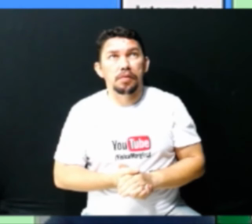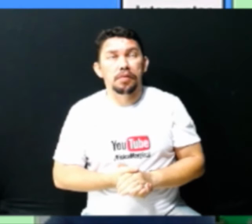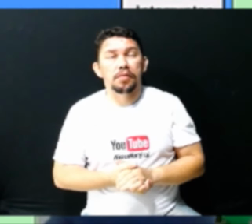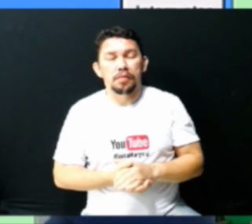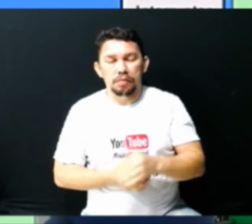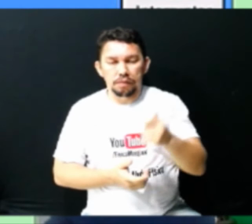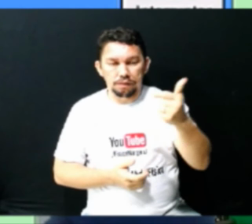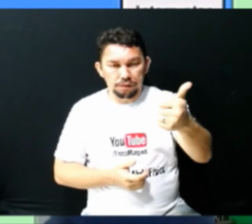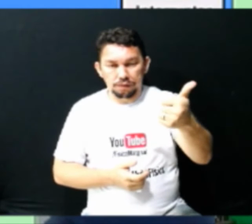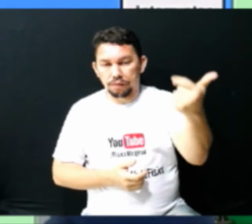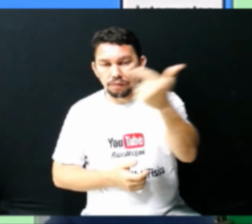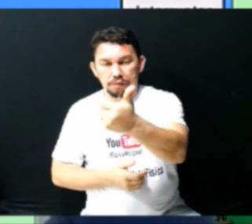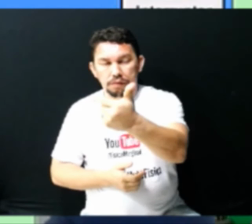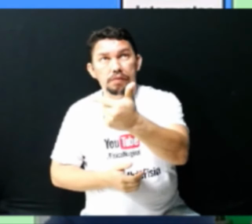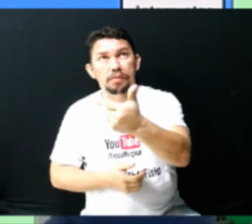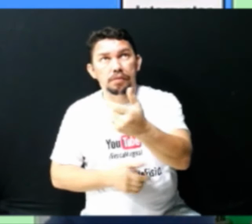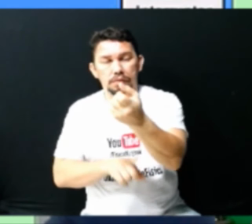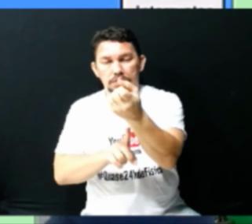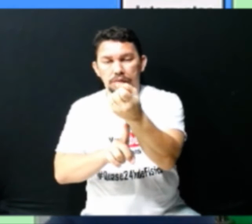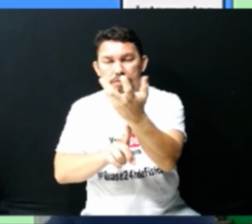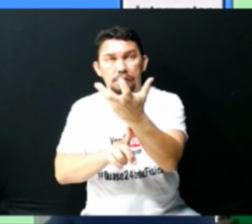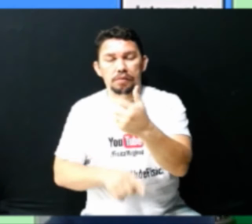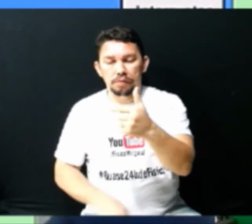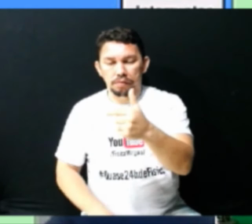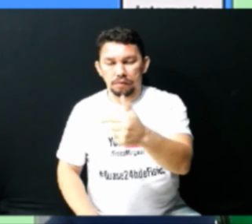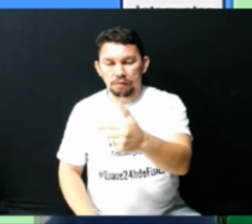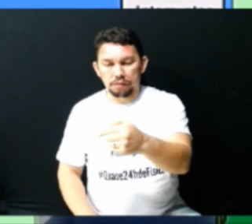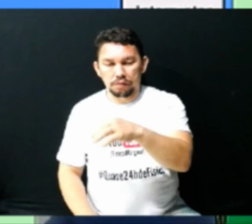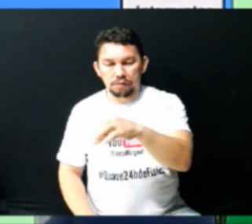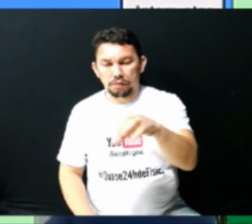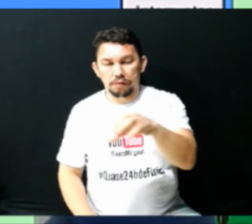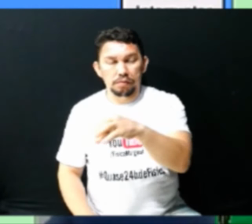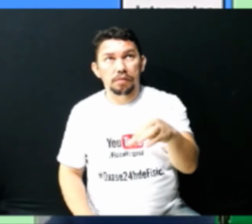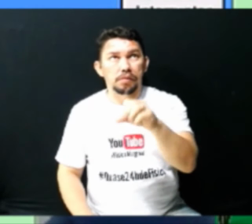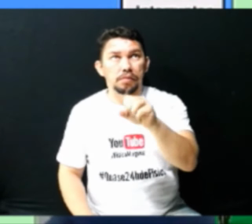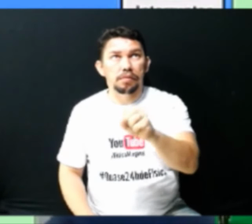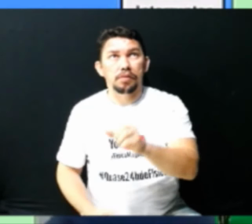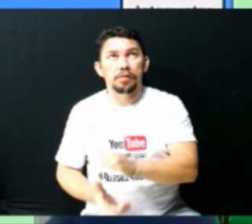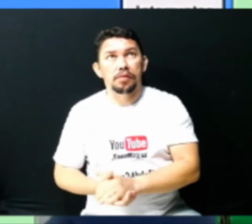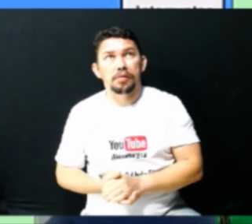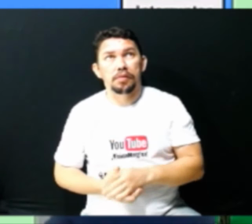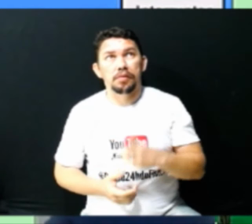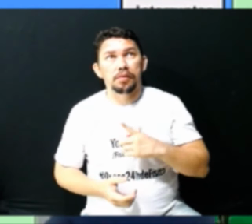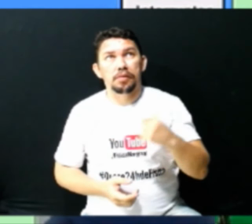medir na segunda, 7,99 também, 8. Vamos medir na